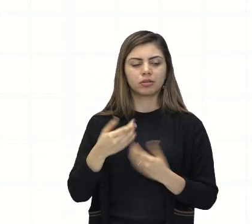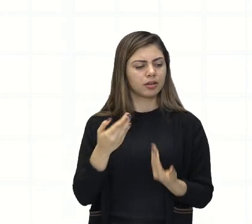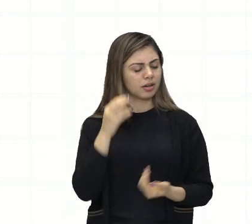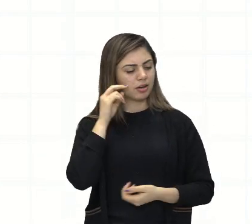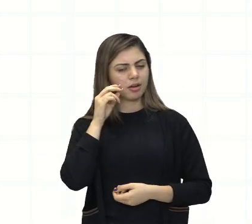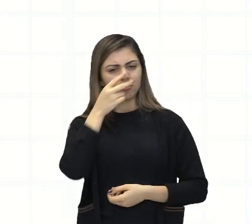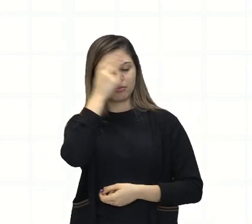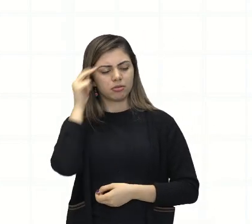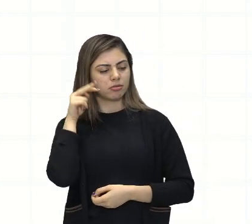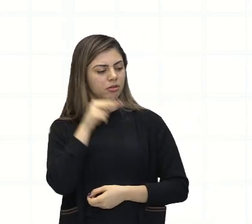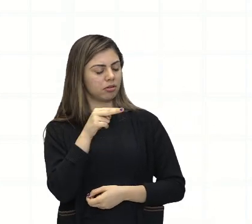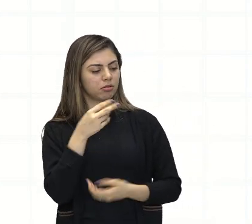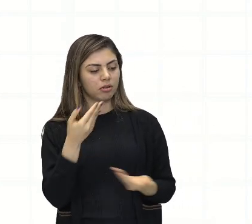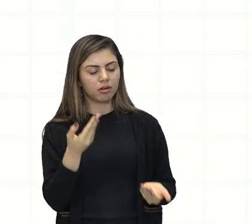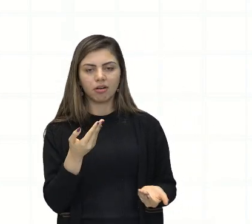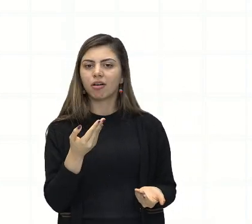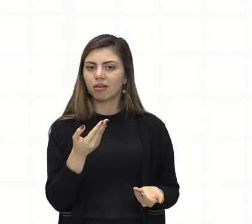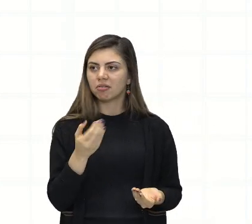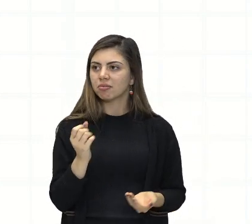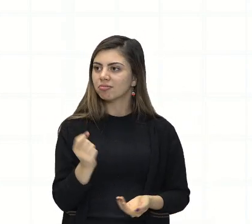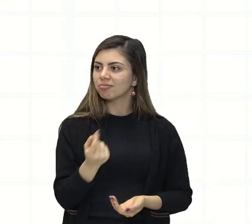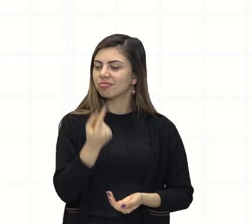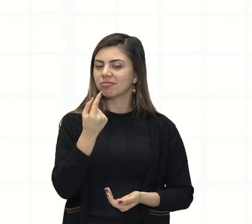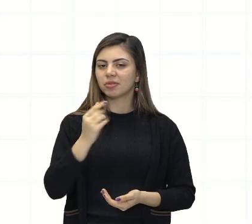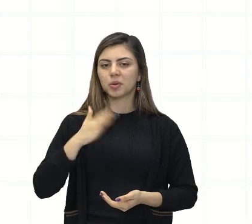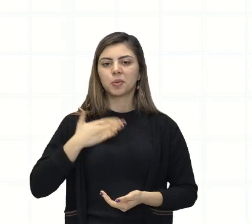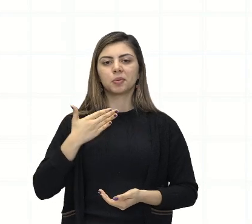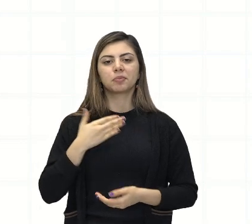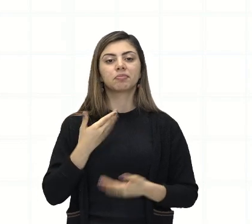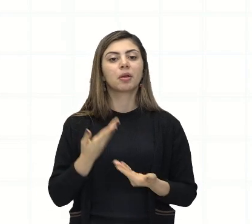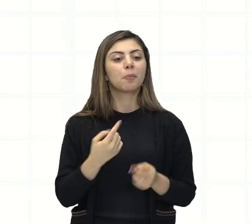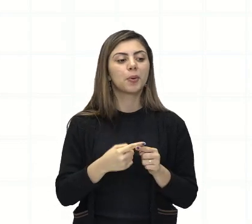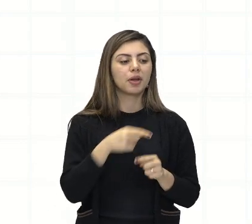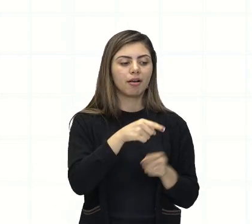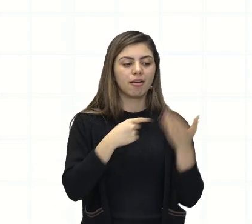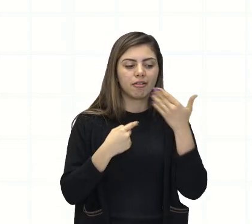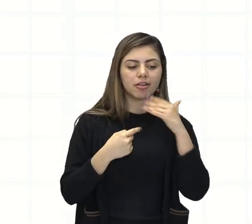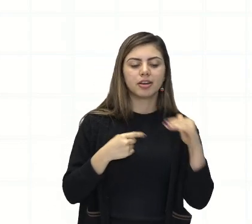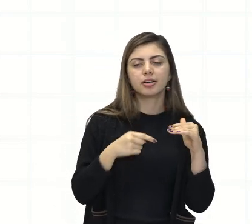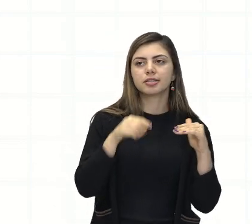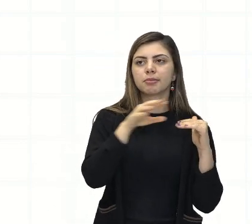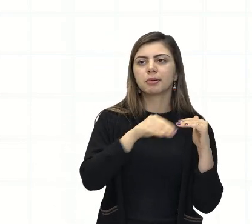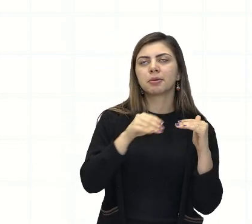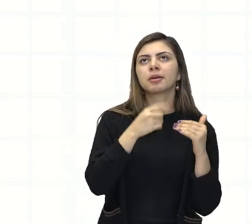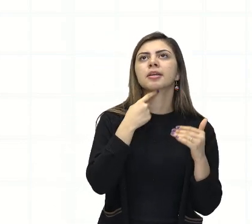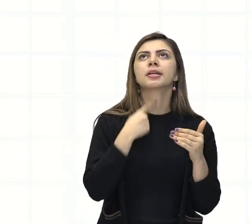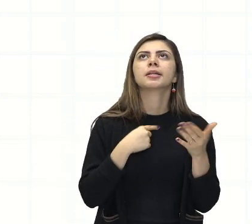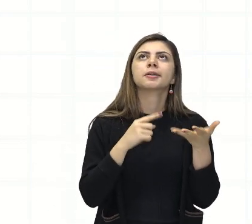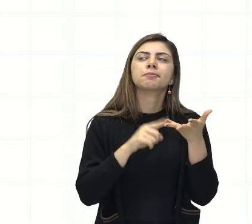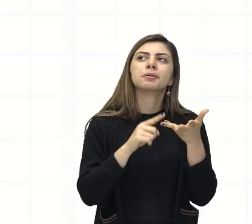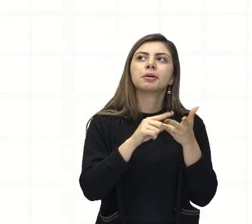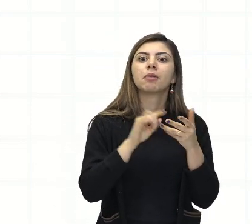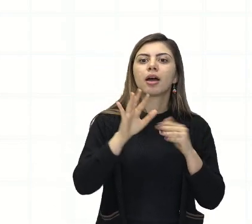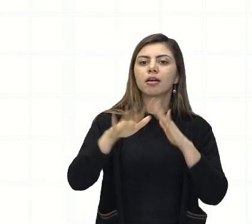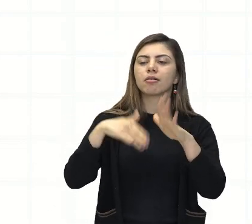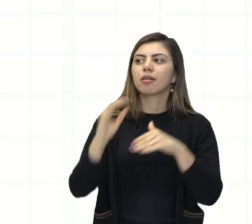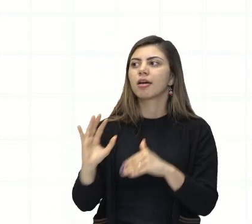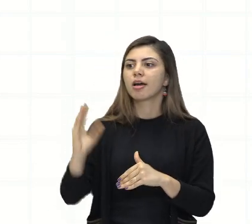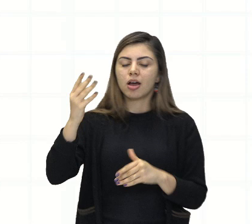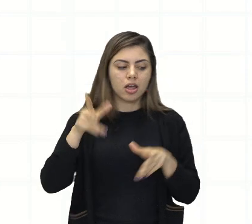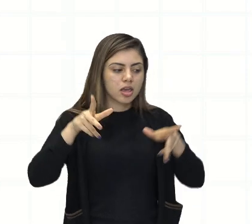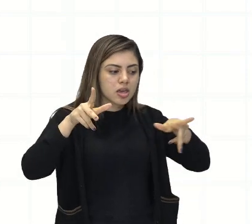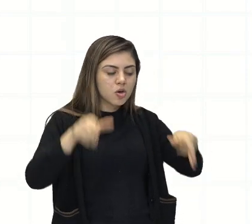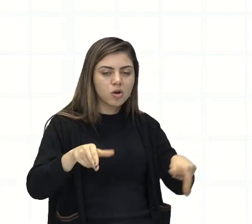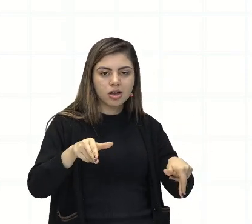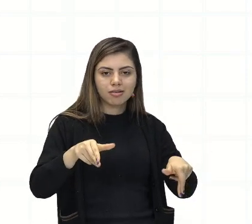se seguindo. Então, mais coisa vai acontecer. O que ela queria que falava, súbito acontecia. Aqui a gente tem basicamente o